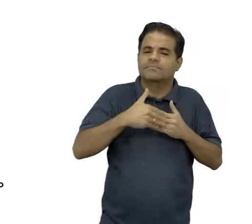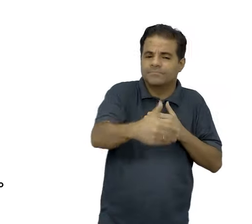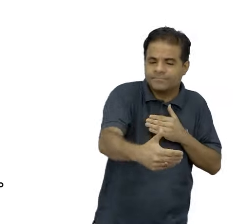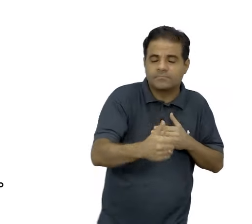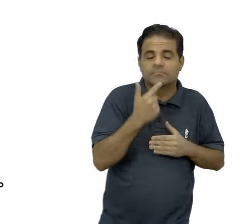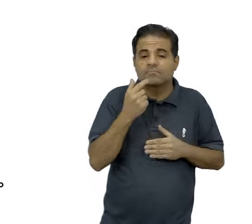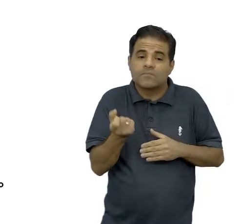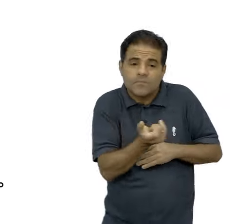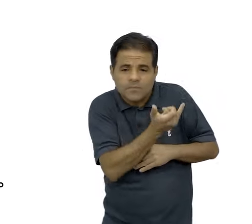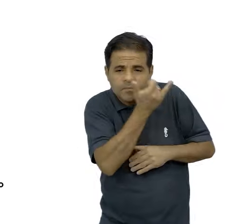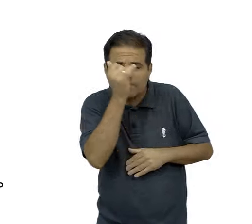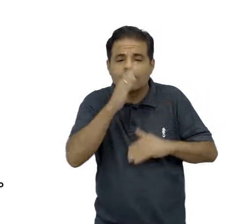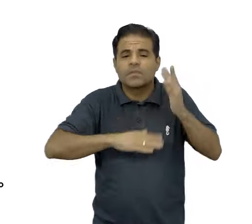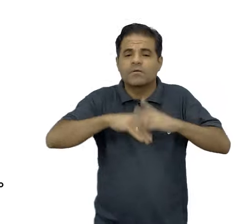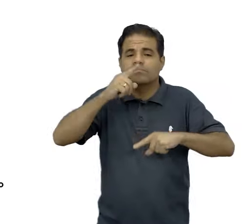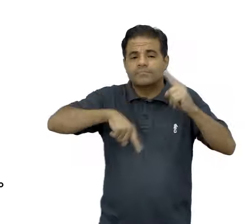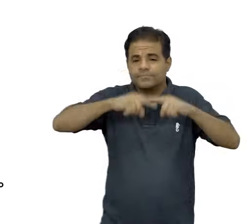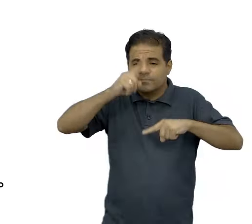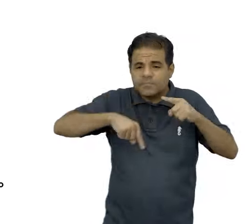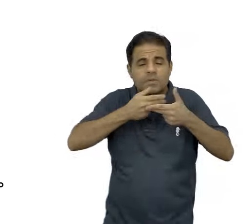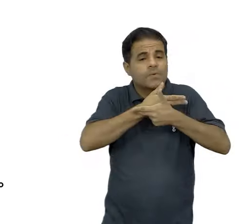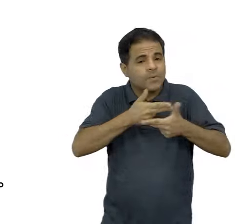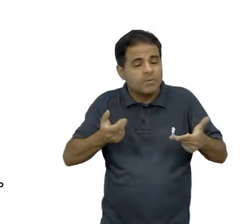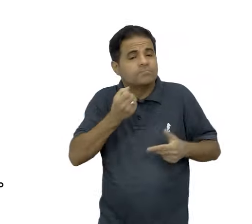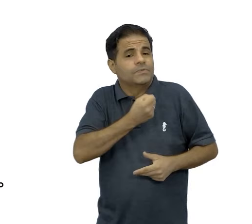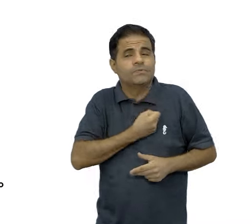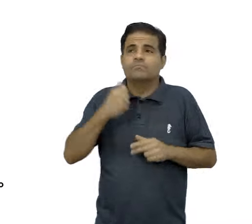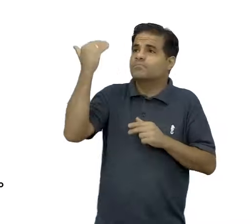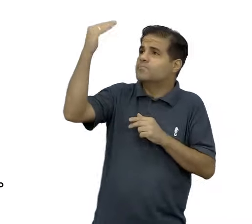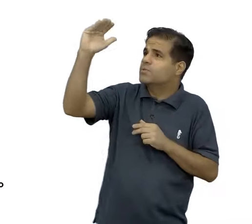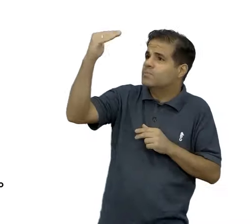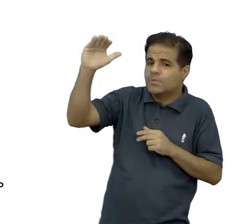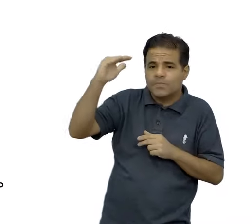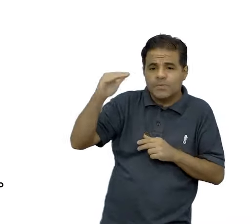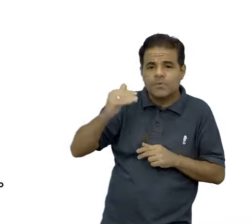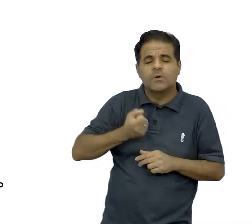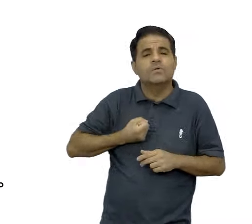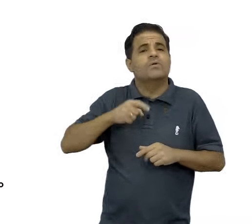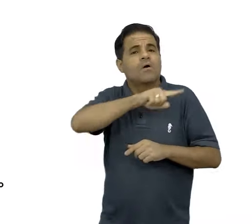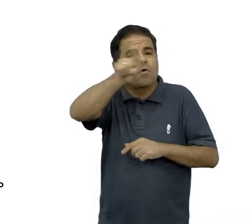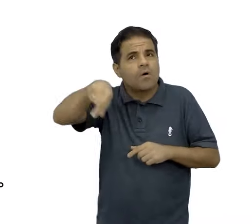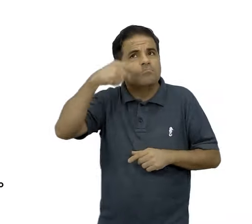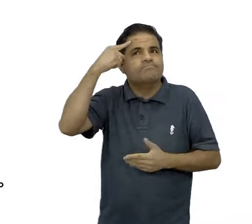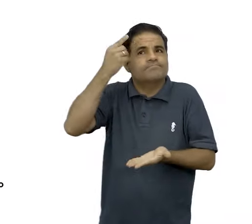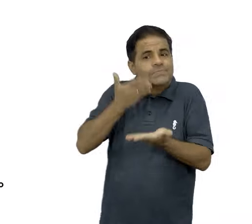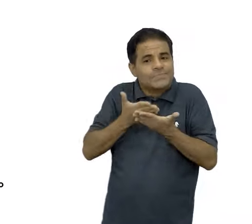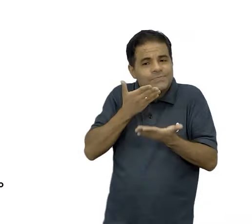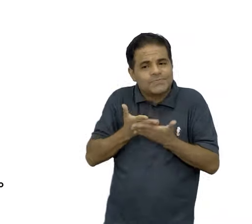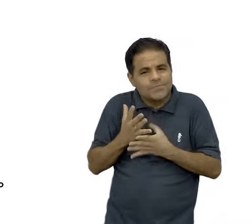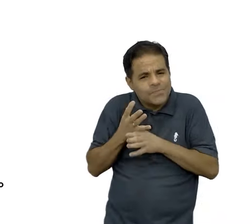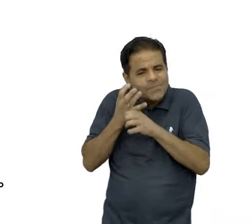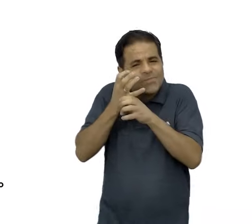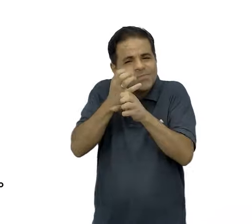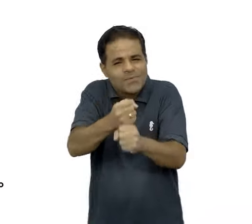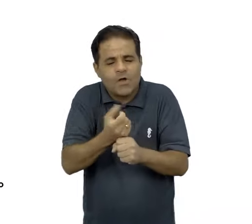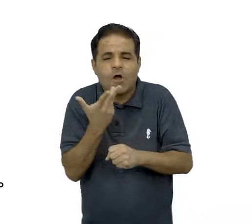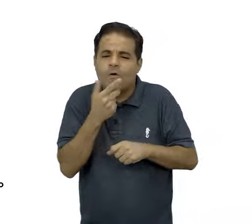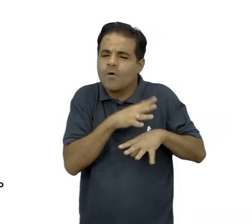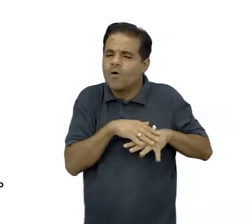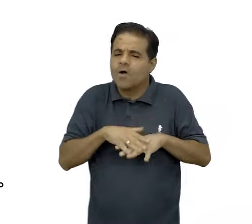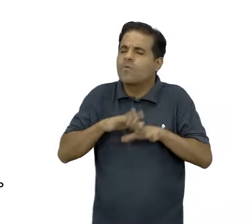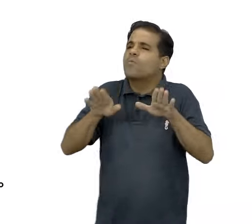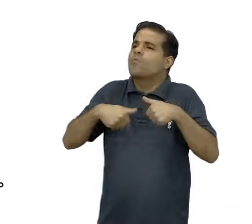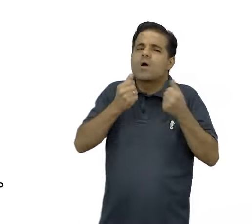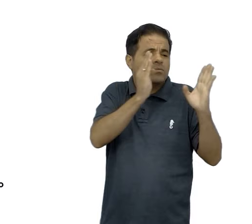uma coleção através dos números, e além disso, que os estudantes pensem durante a contagem de uma coleção, qual